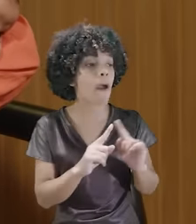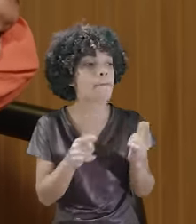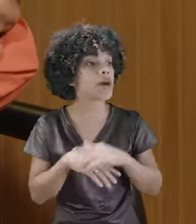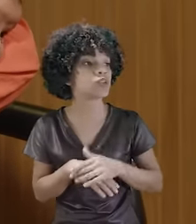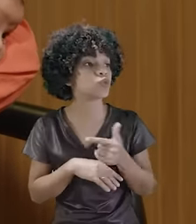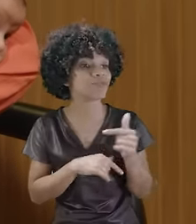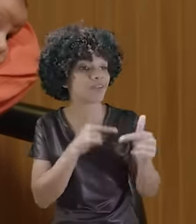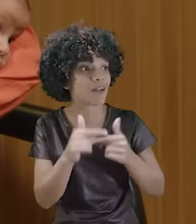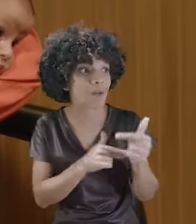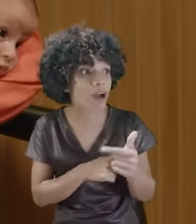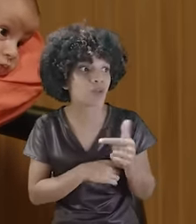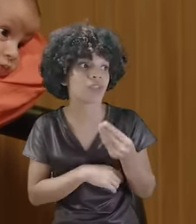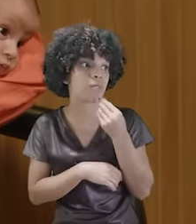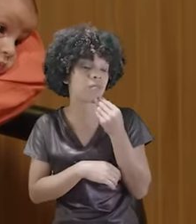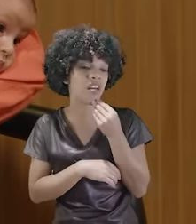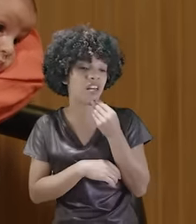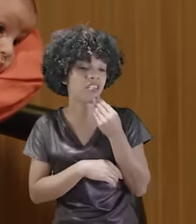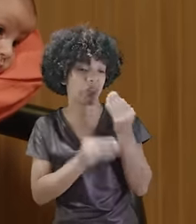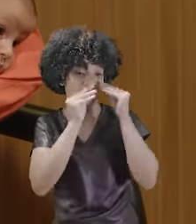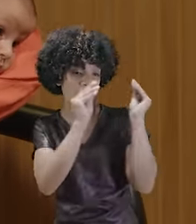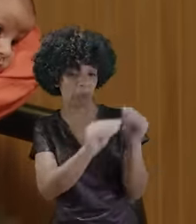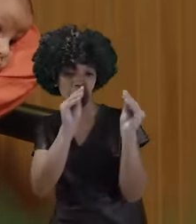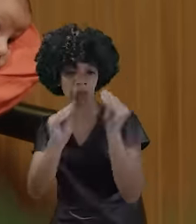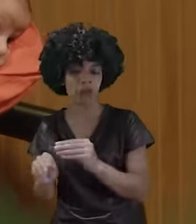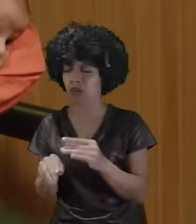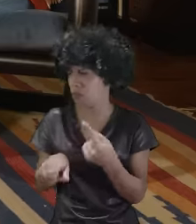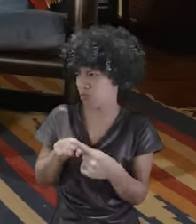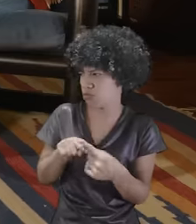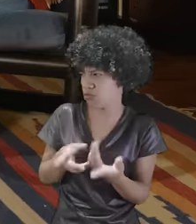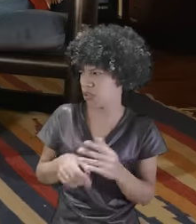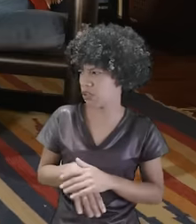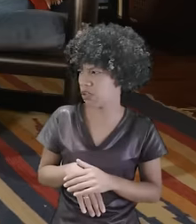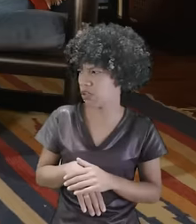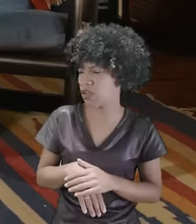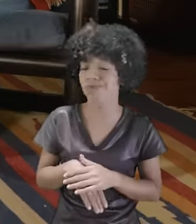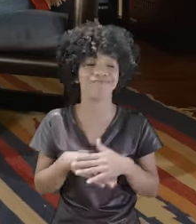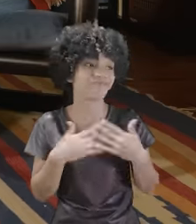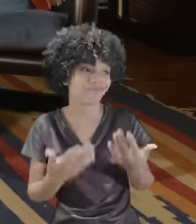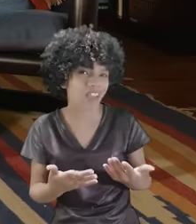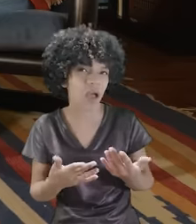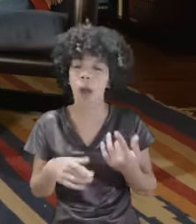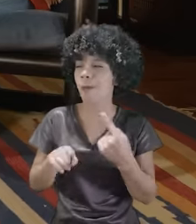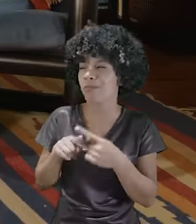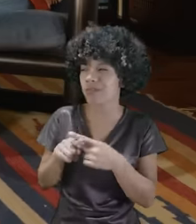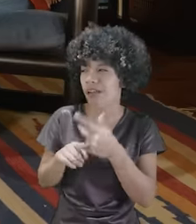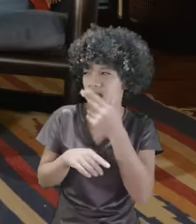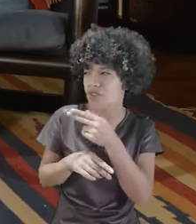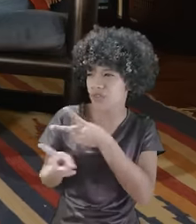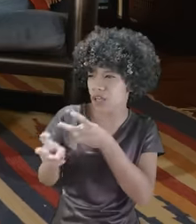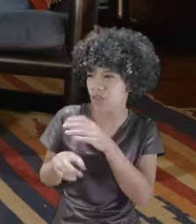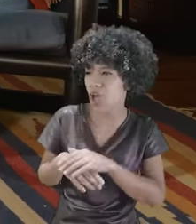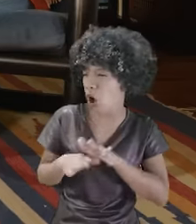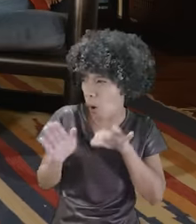mas não tenho trabalho as pessoas trata ruim porque assim não todos aqueles que encaram vocês como